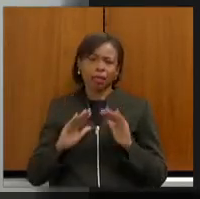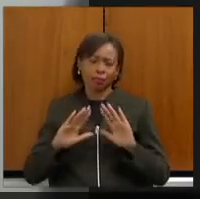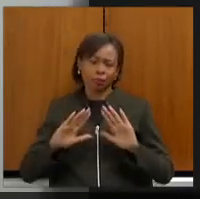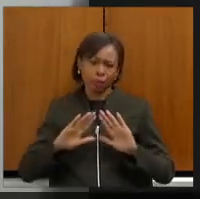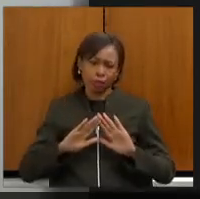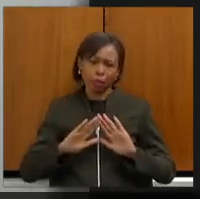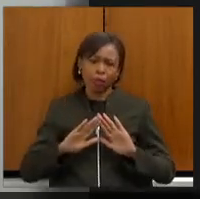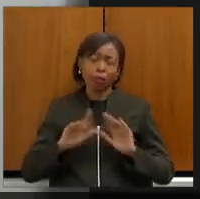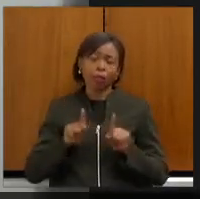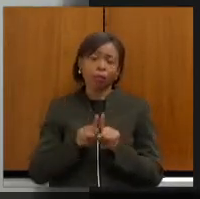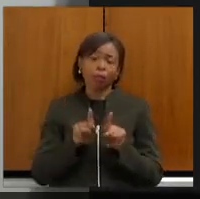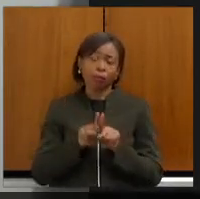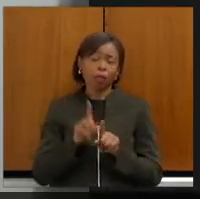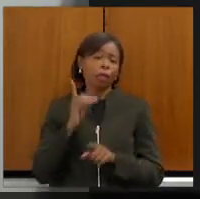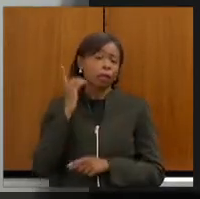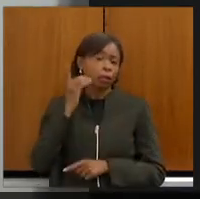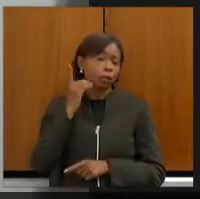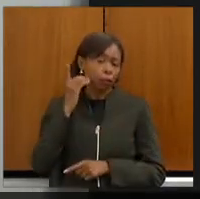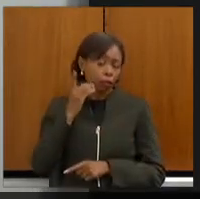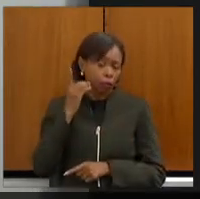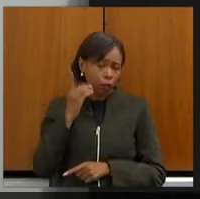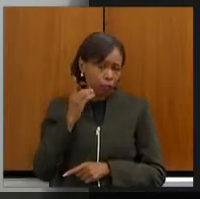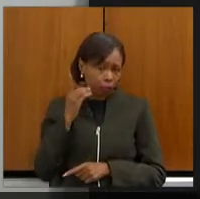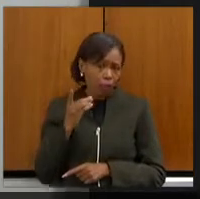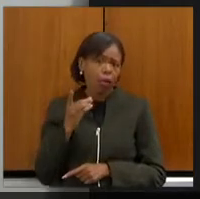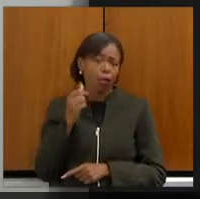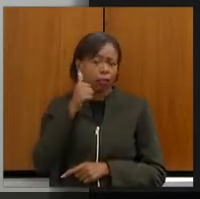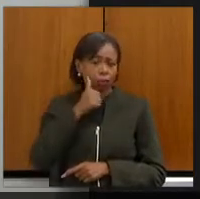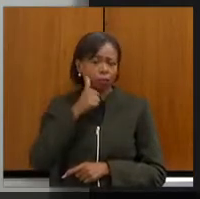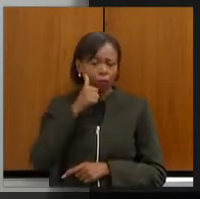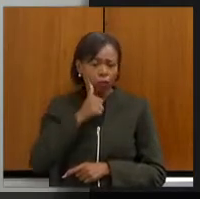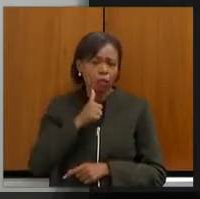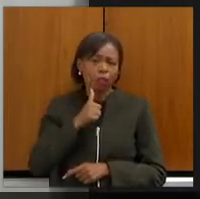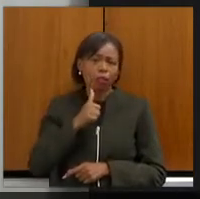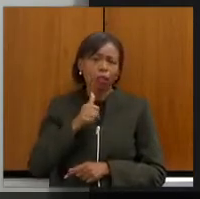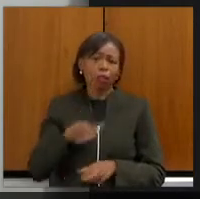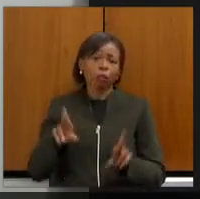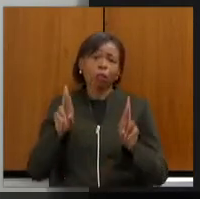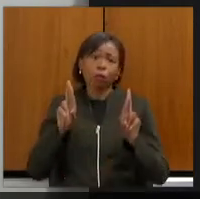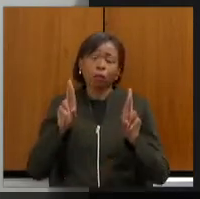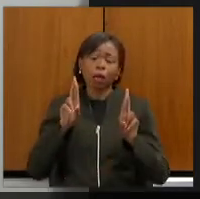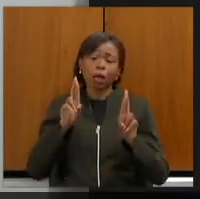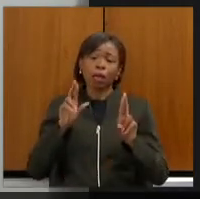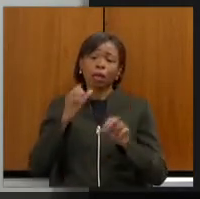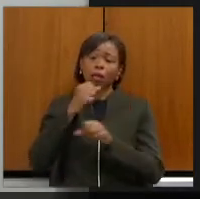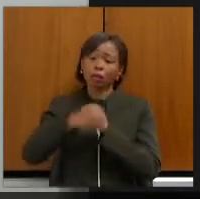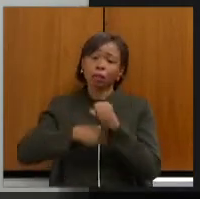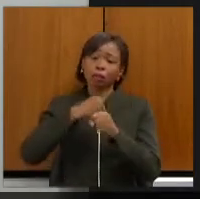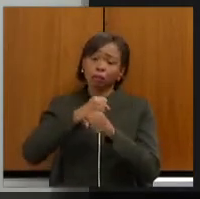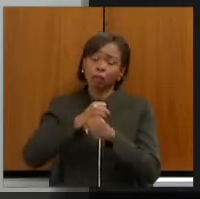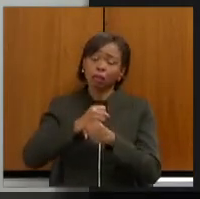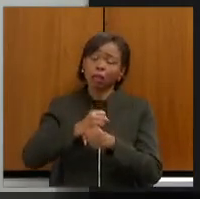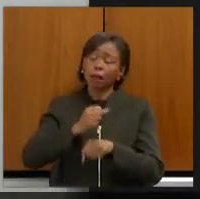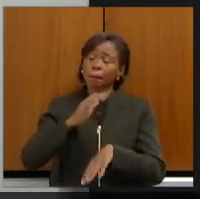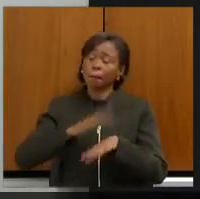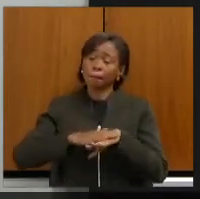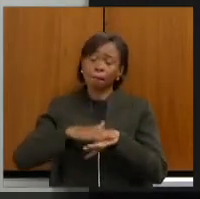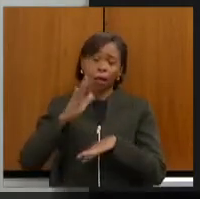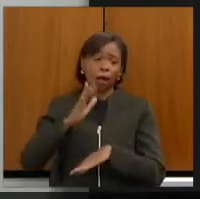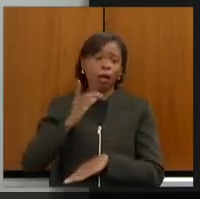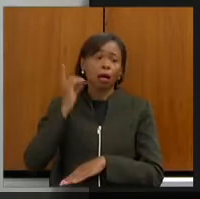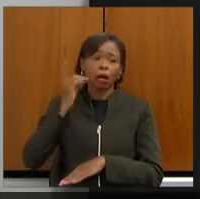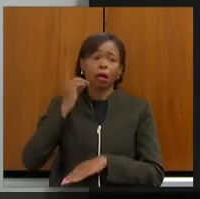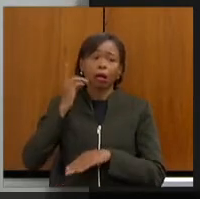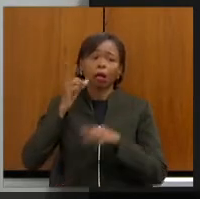as futuras deputados eu espero ver essa casa repleta de Deputados ano que vem as praias